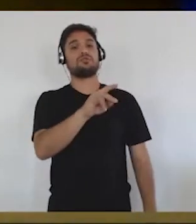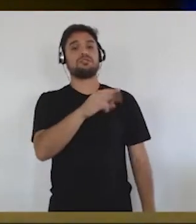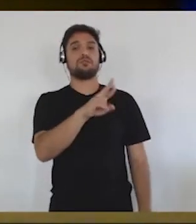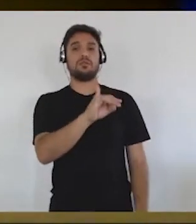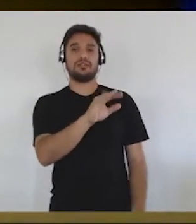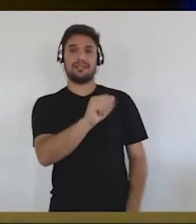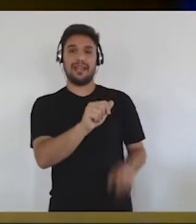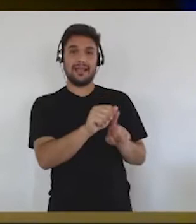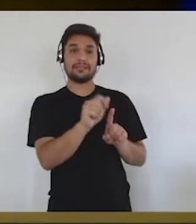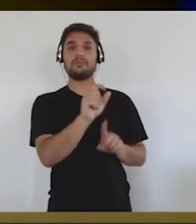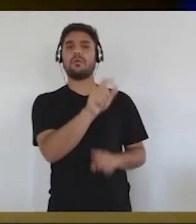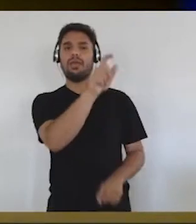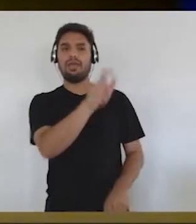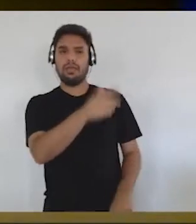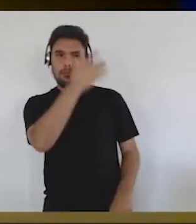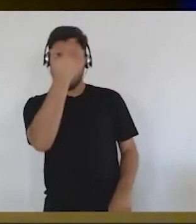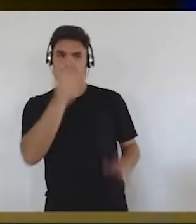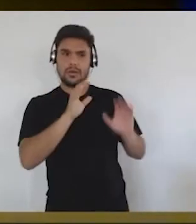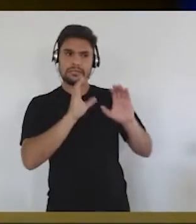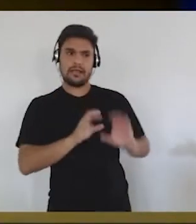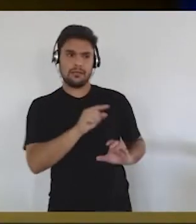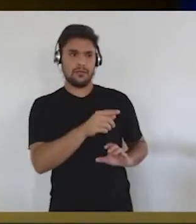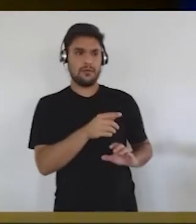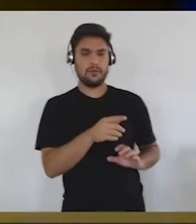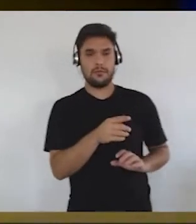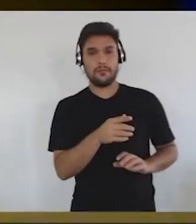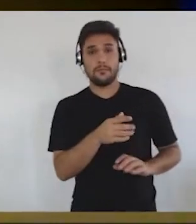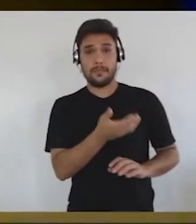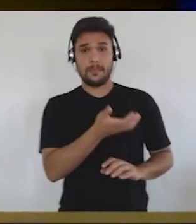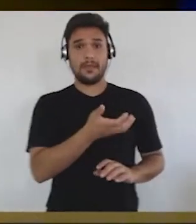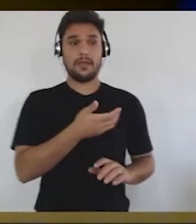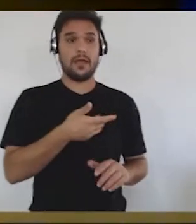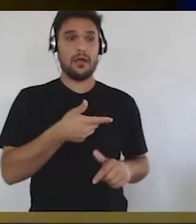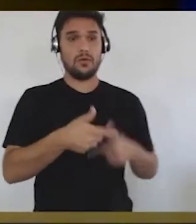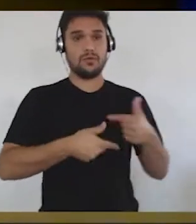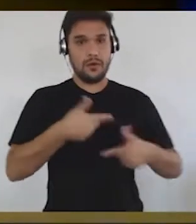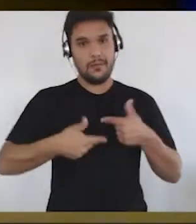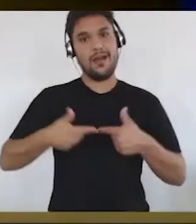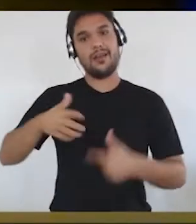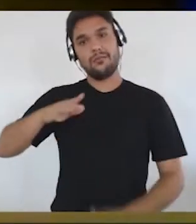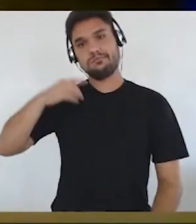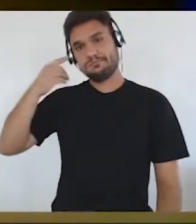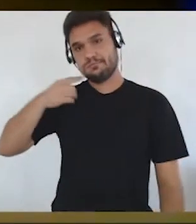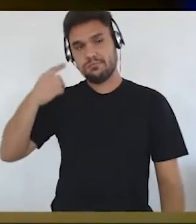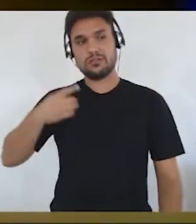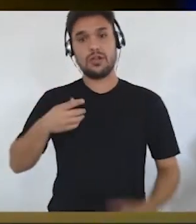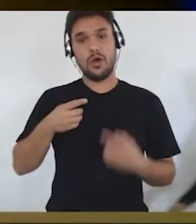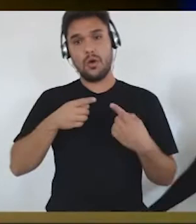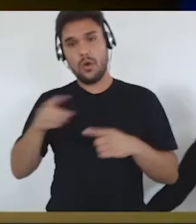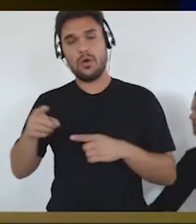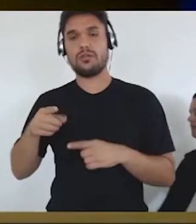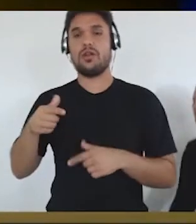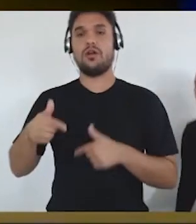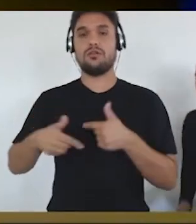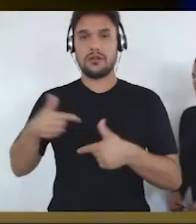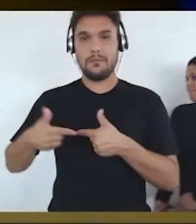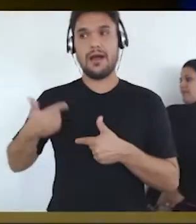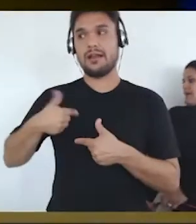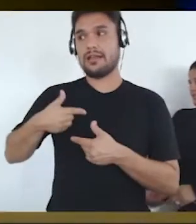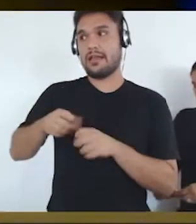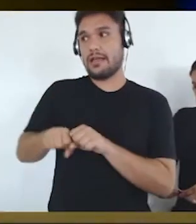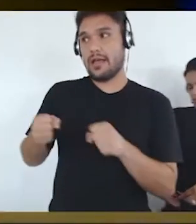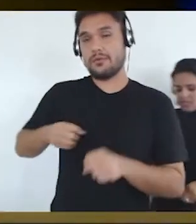ou seja, os cidadãos que requerem ao exercício da advocacia, contra os atos que violem os direitos